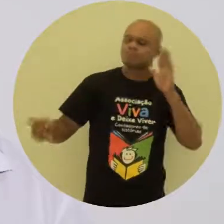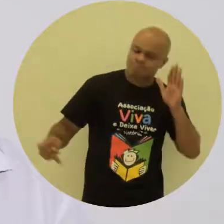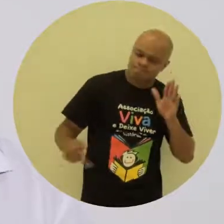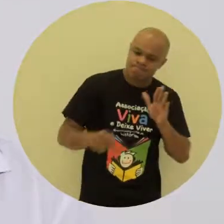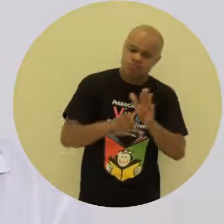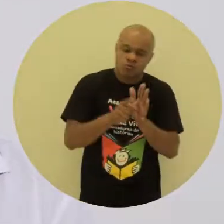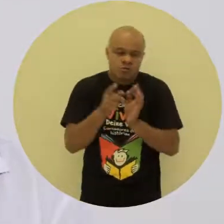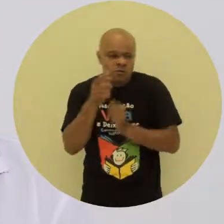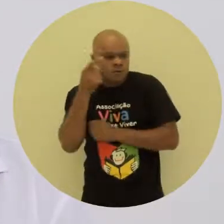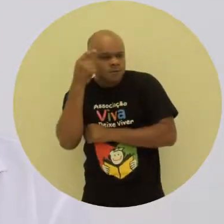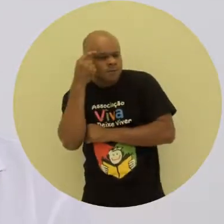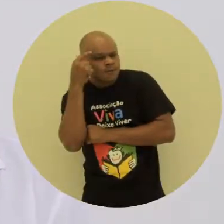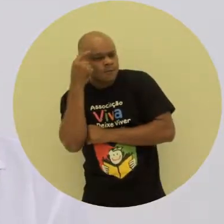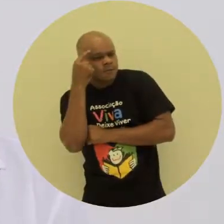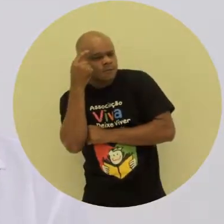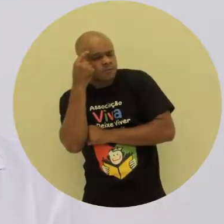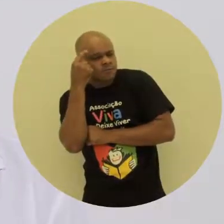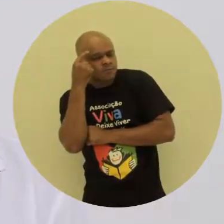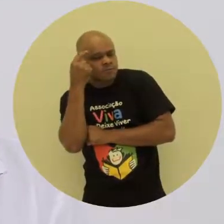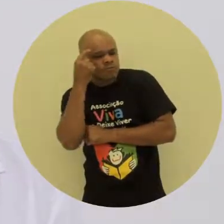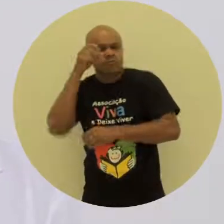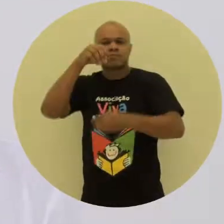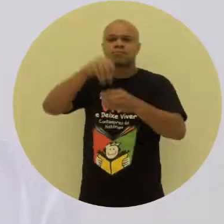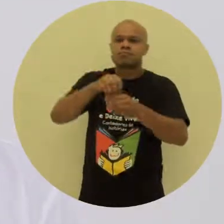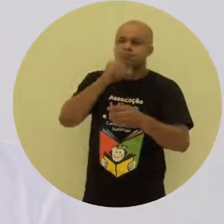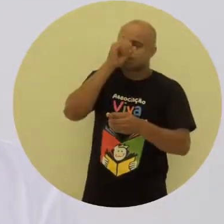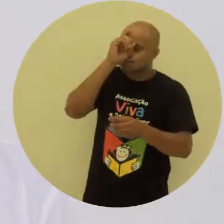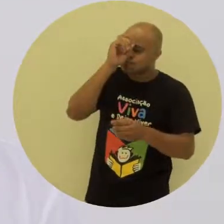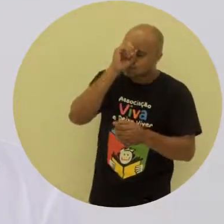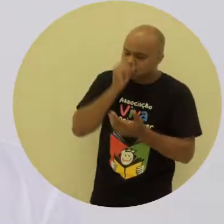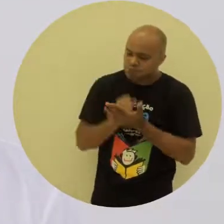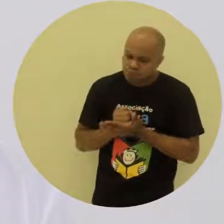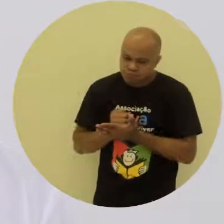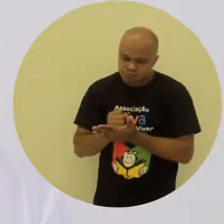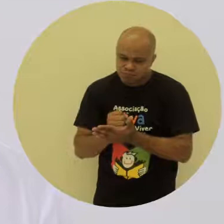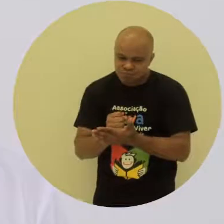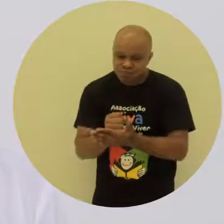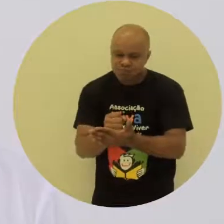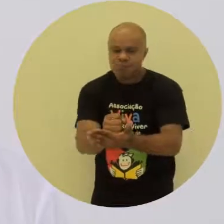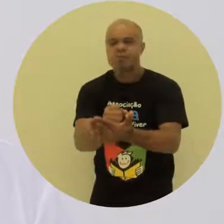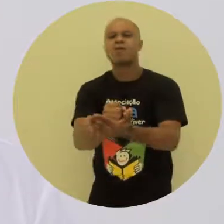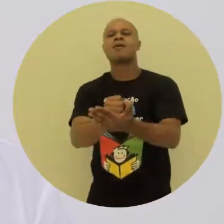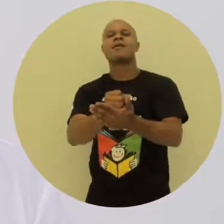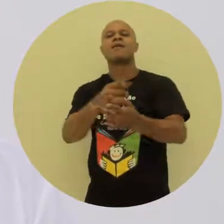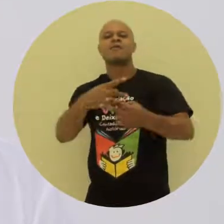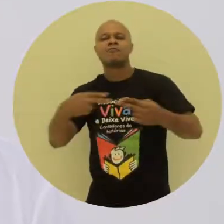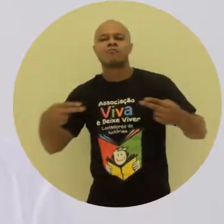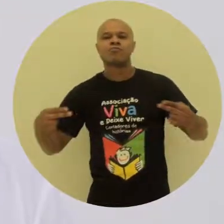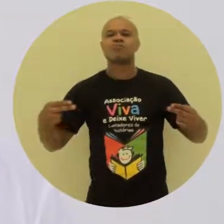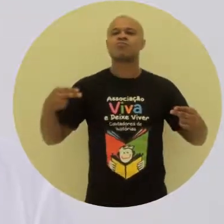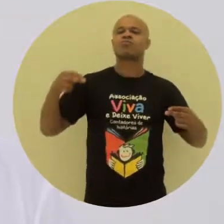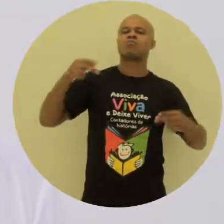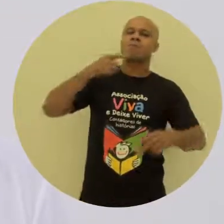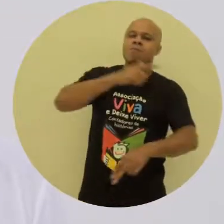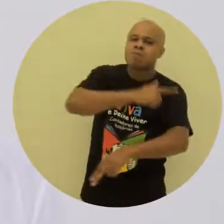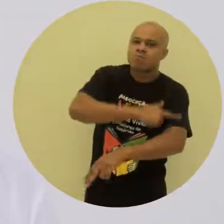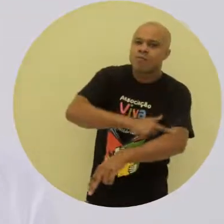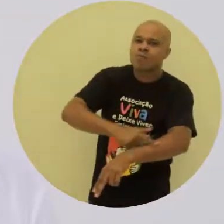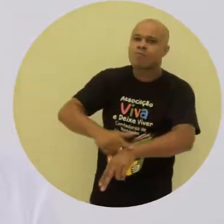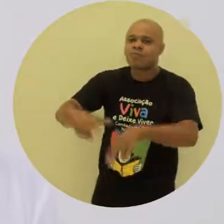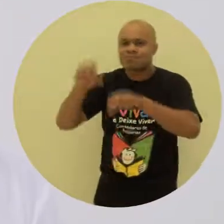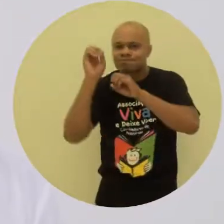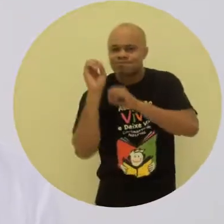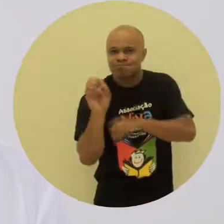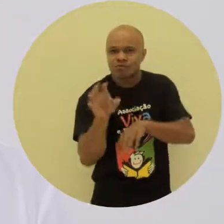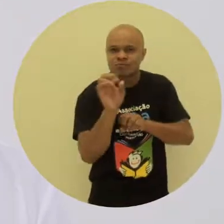da consciência, atuar dentro da saúde, levar informação para a criança, ser um educador